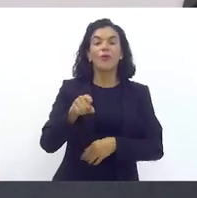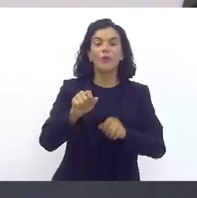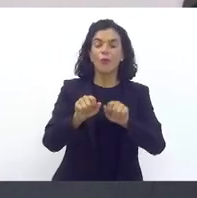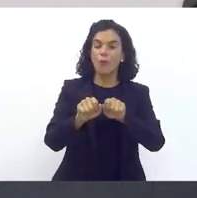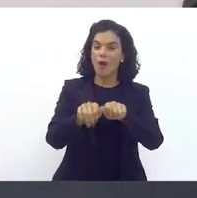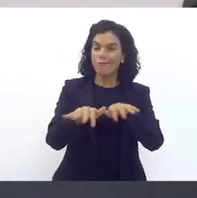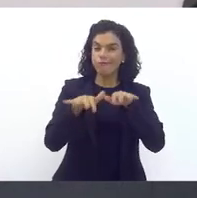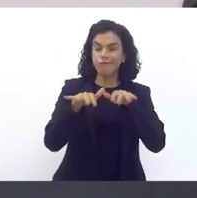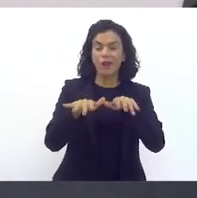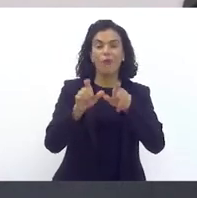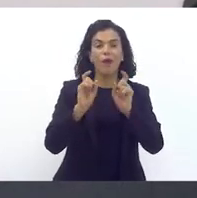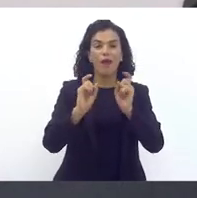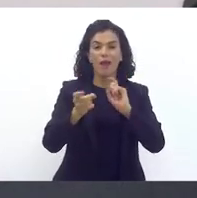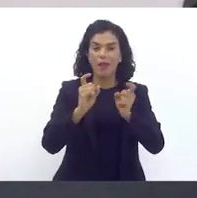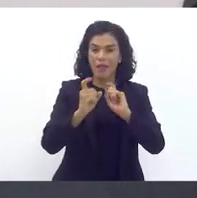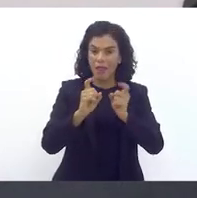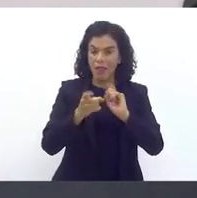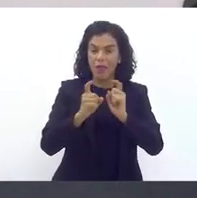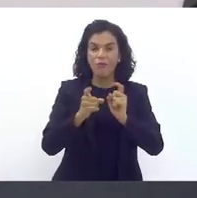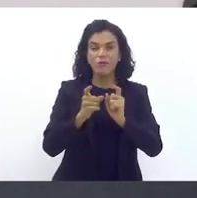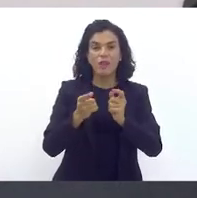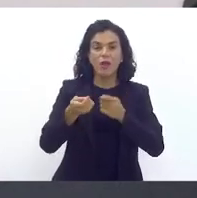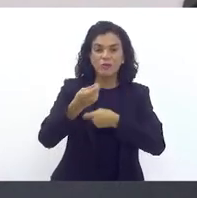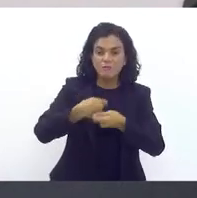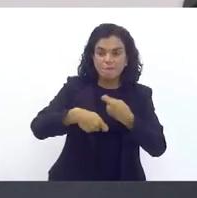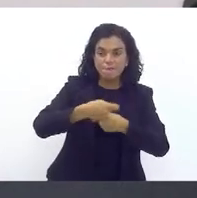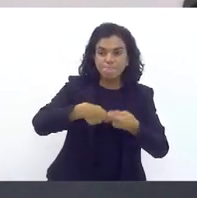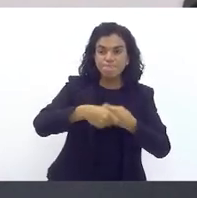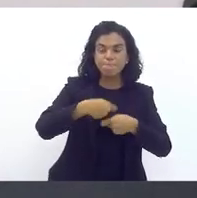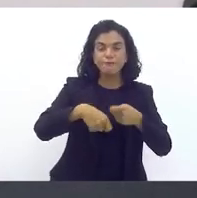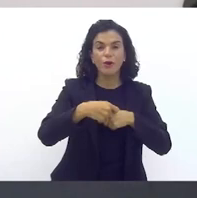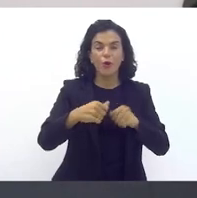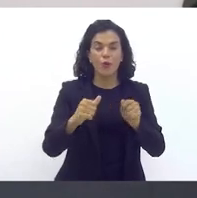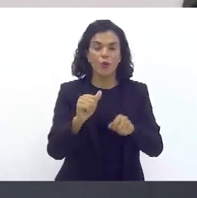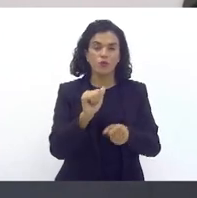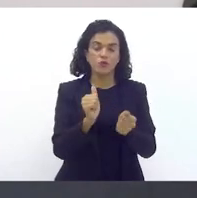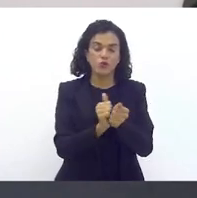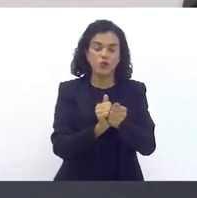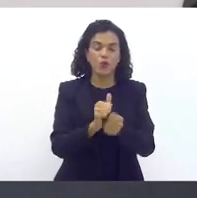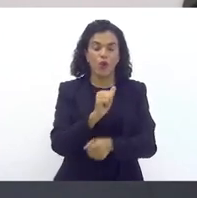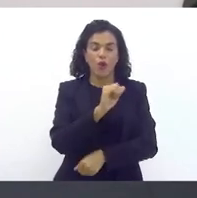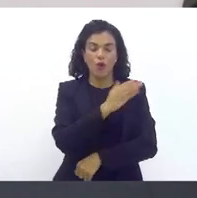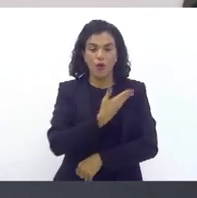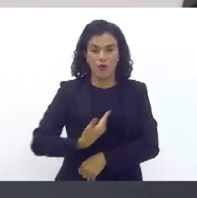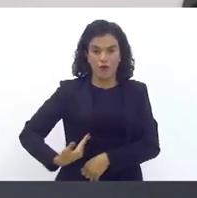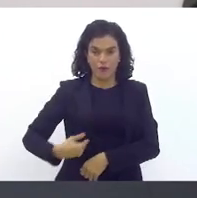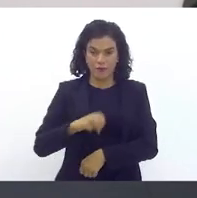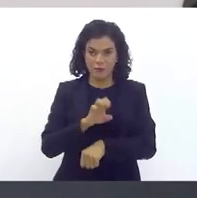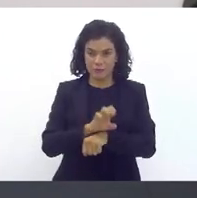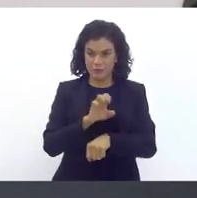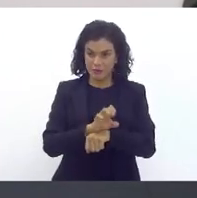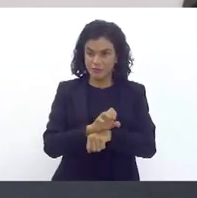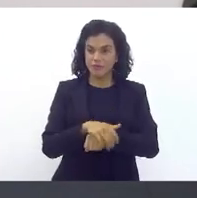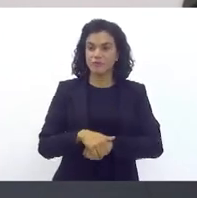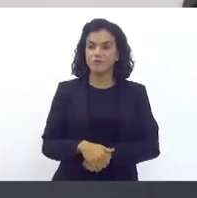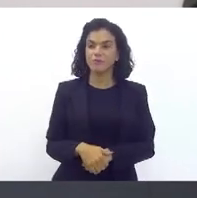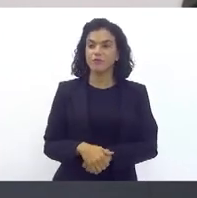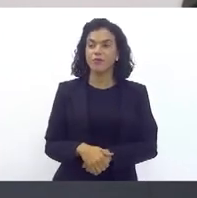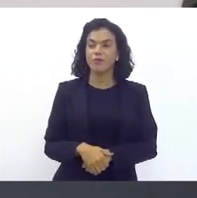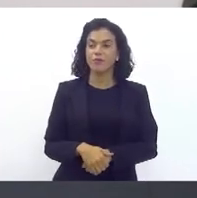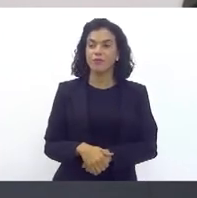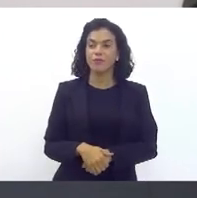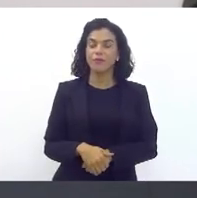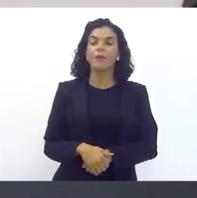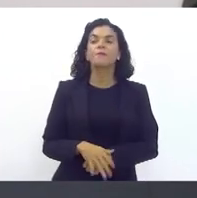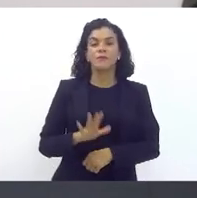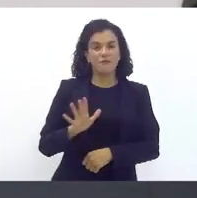de ajuste com o governo do Estado, em que o secretário Chaves, o senhor estava lá, né,